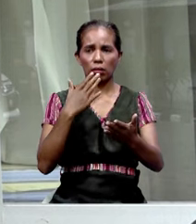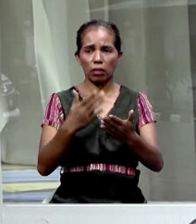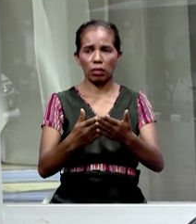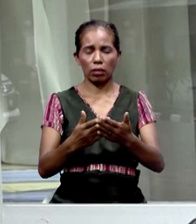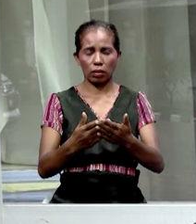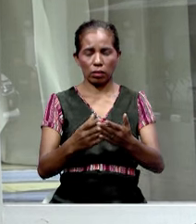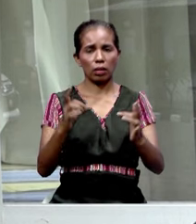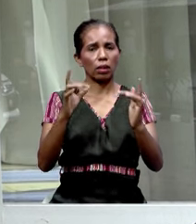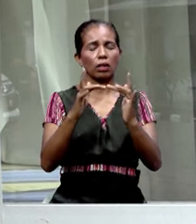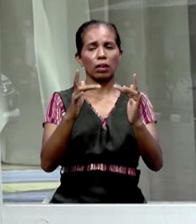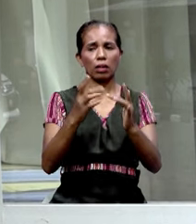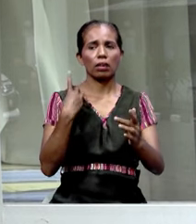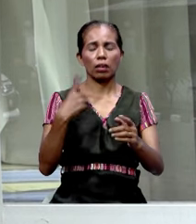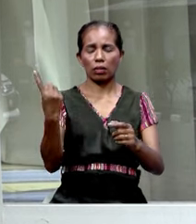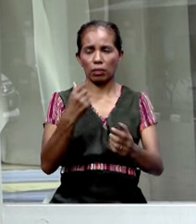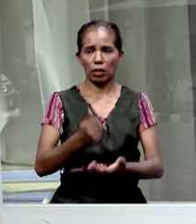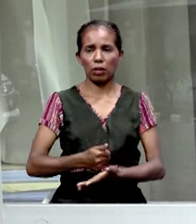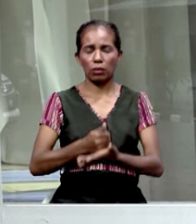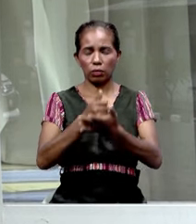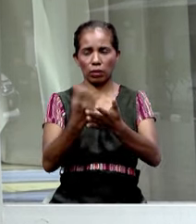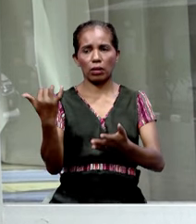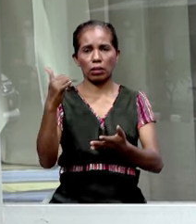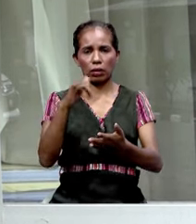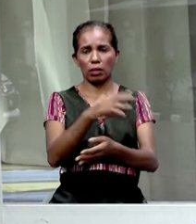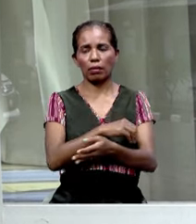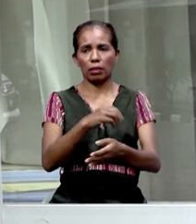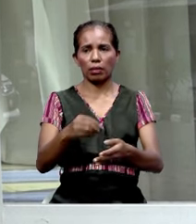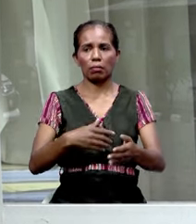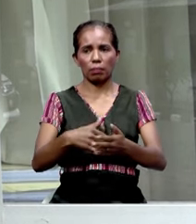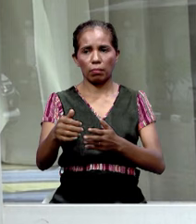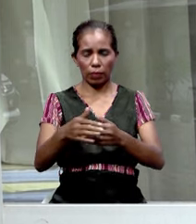funciona dia, ita tenye facilita na fatin ho maneira sira ne bema ka bai bai